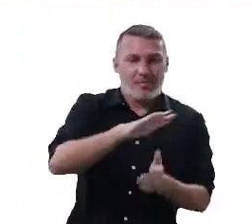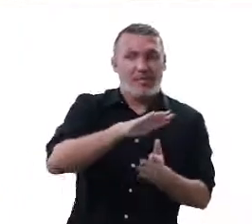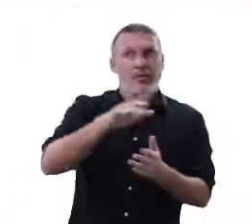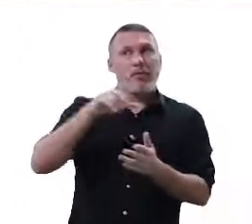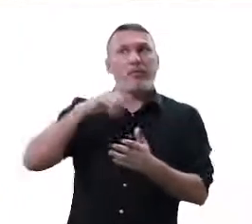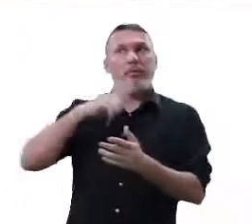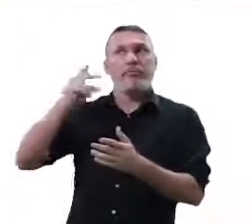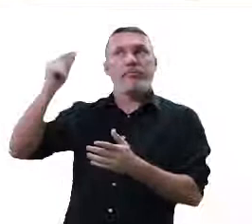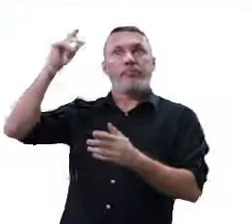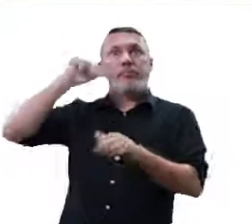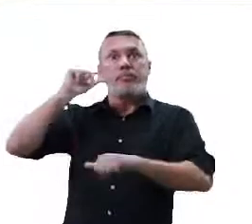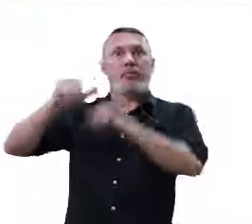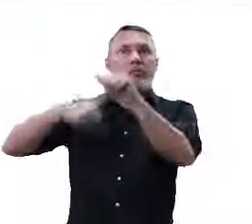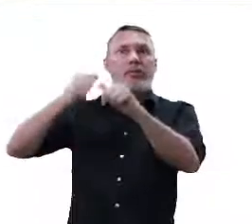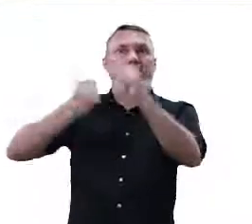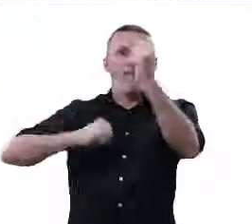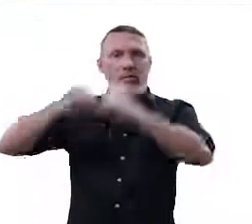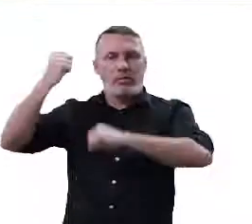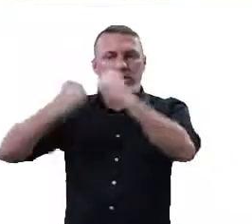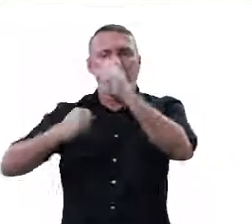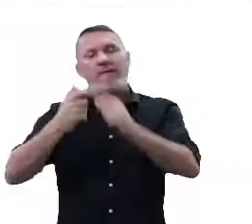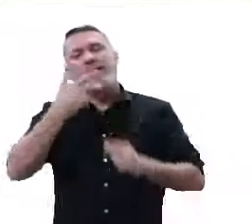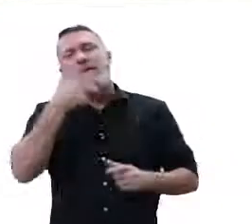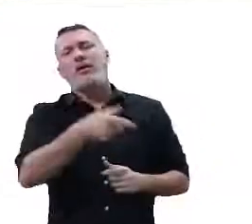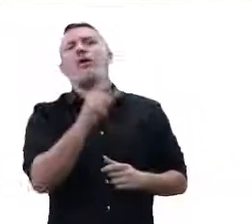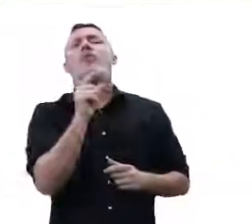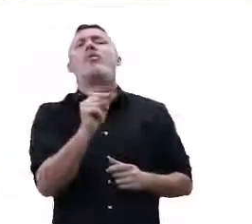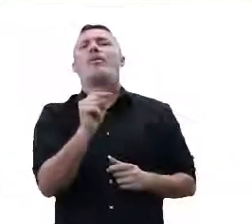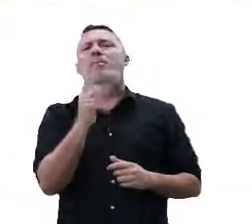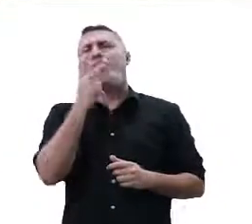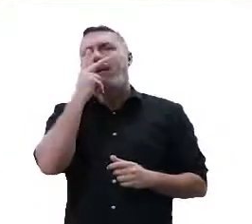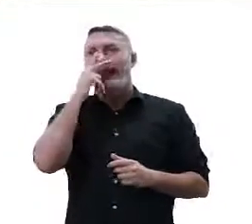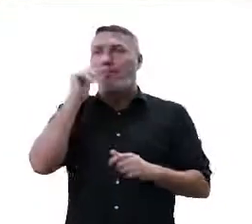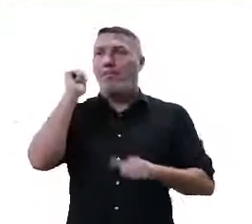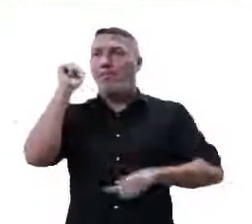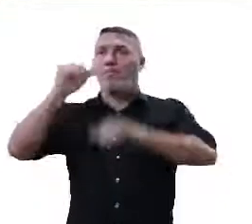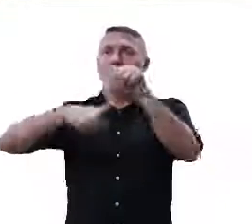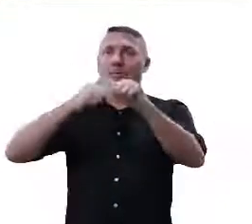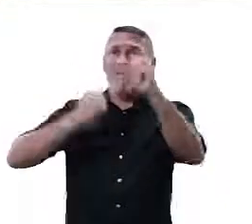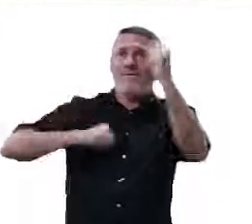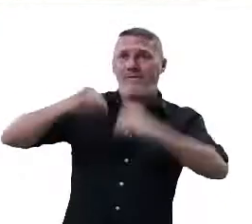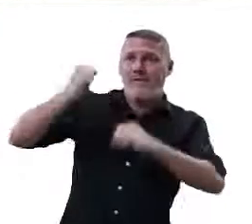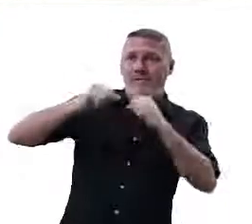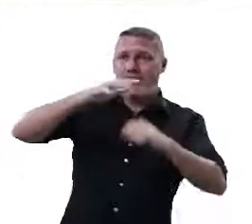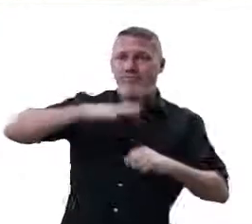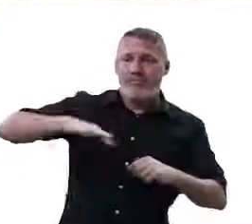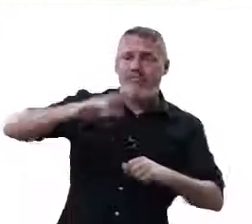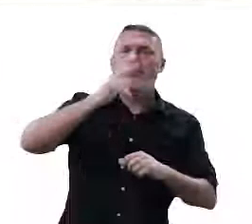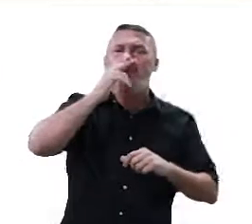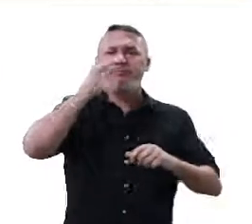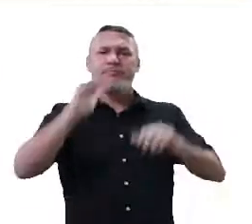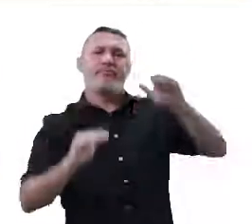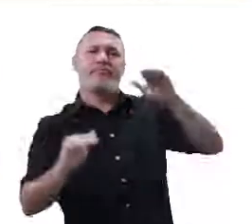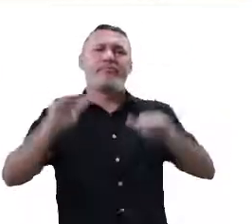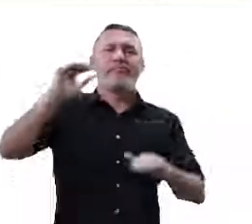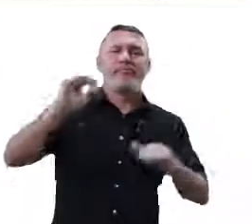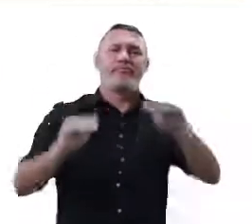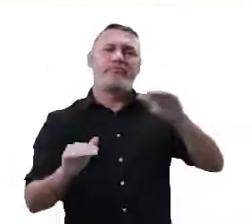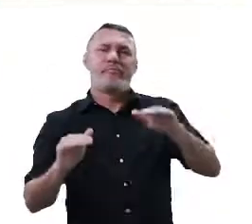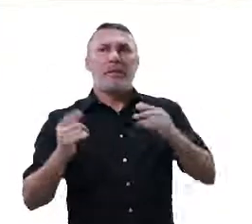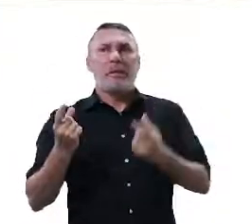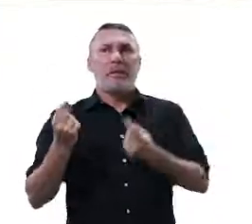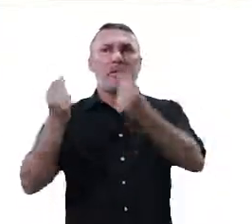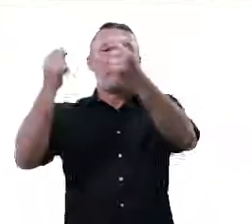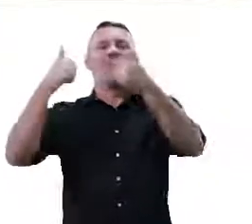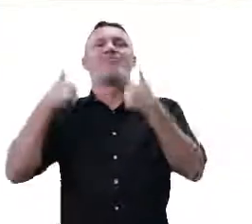da Revolução Industrial, tinham feito com que esse proletariado não tivesse boas condições de sobrevivência ou